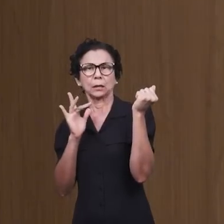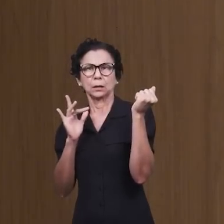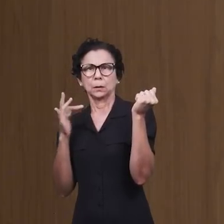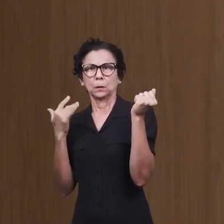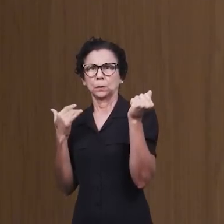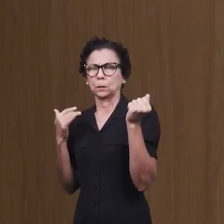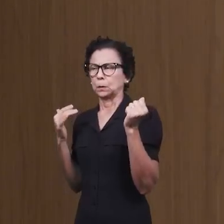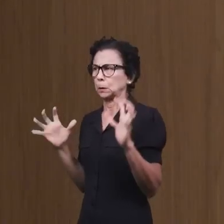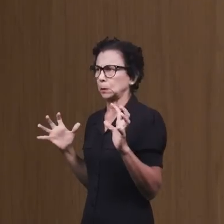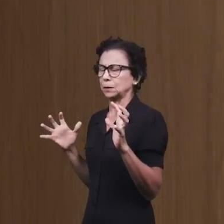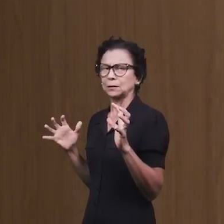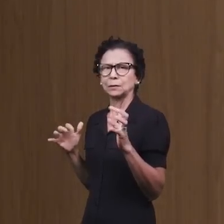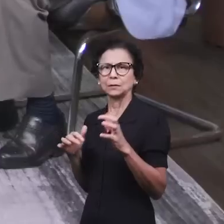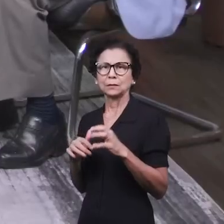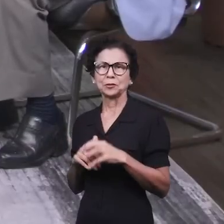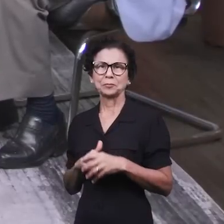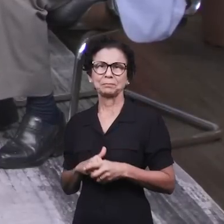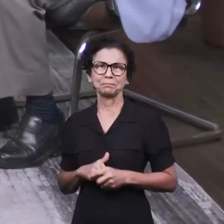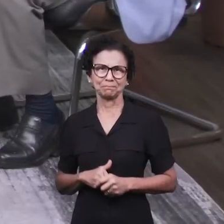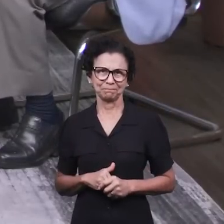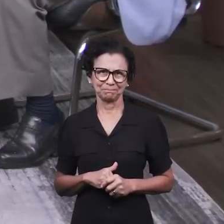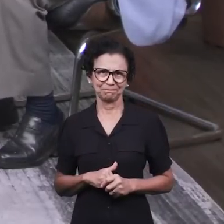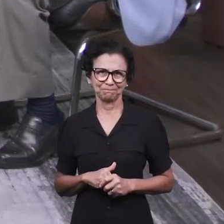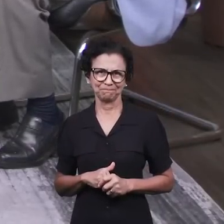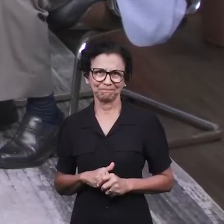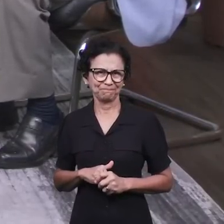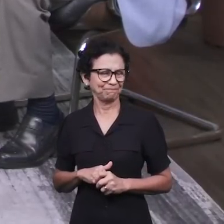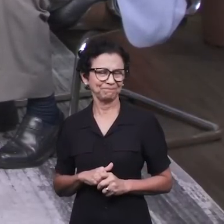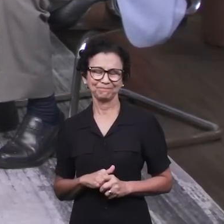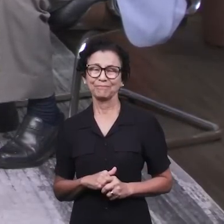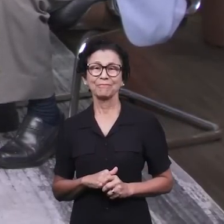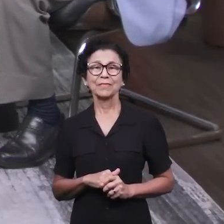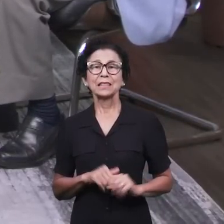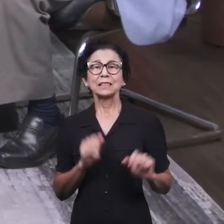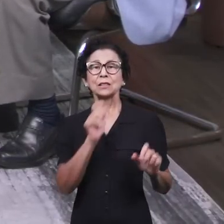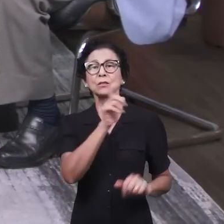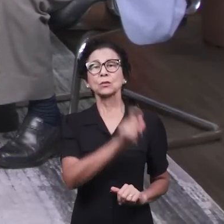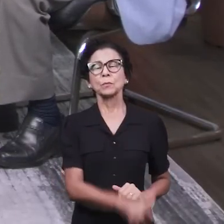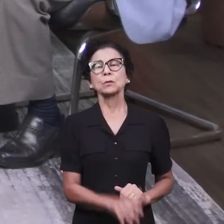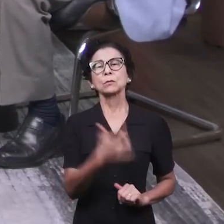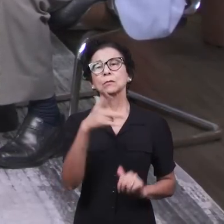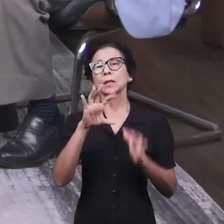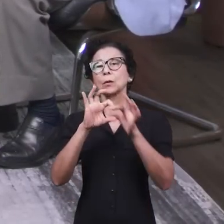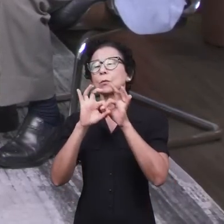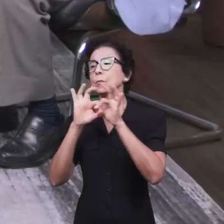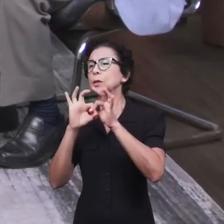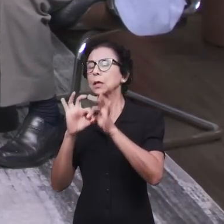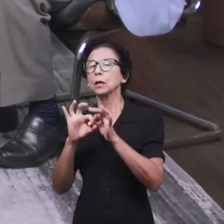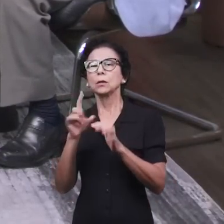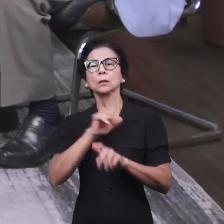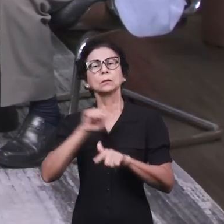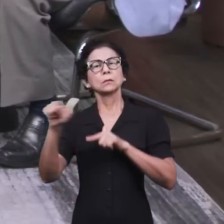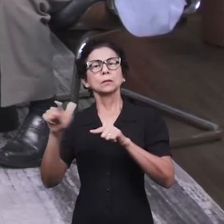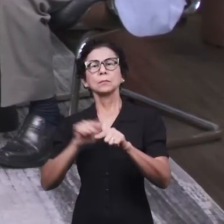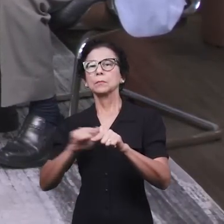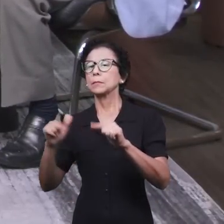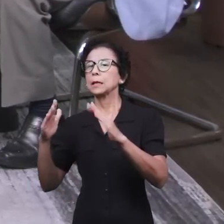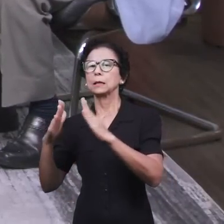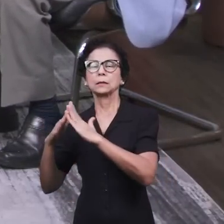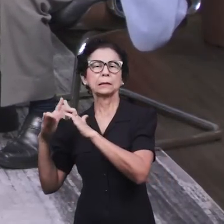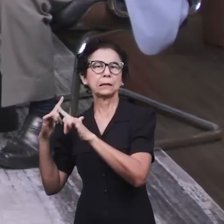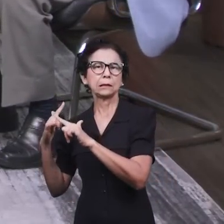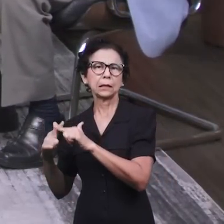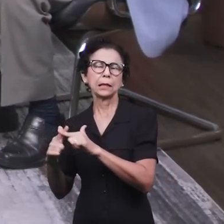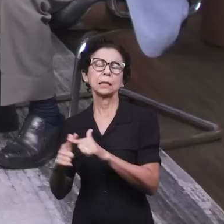chegar perto. Entendeu? Eles nunca se acomodam como igreja, nunca entram em comunhão,